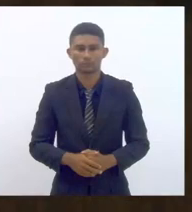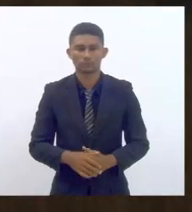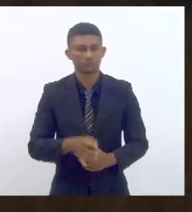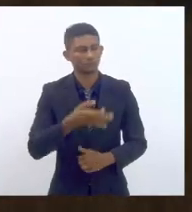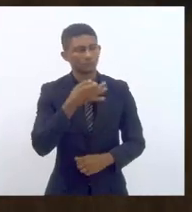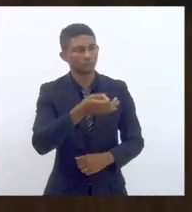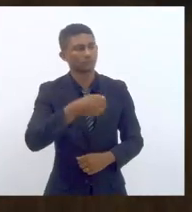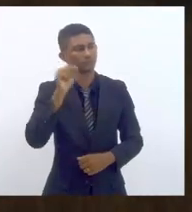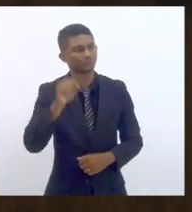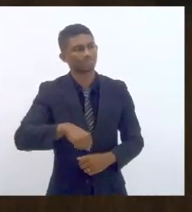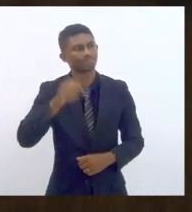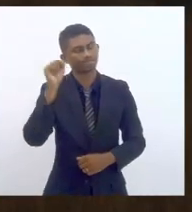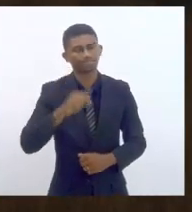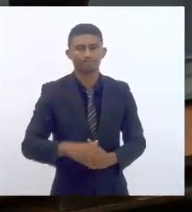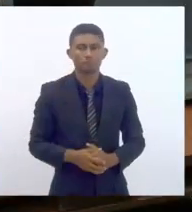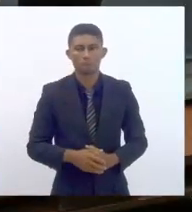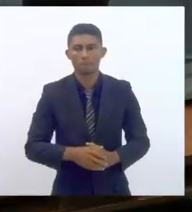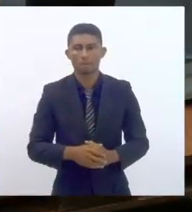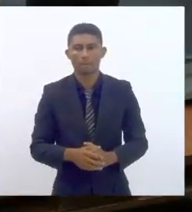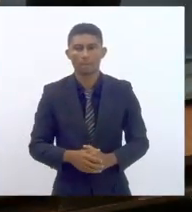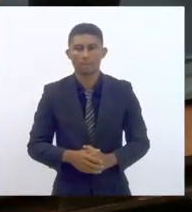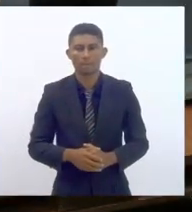Parecer favorável, presidente.